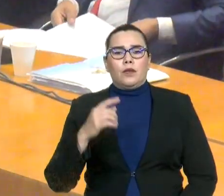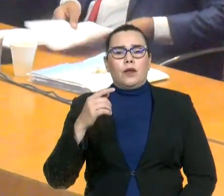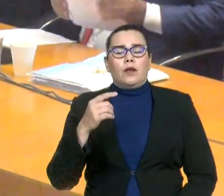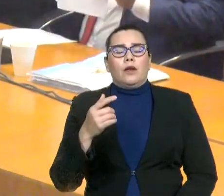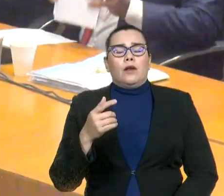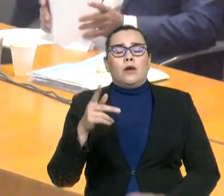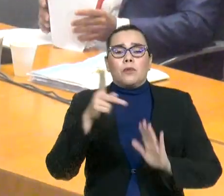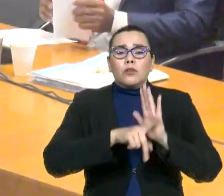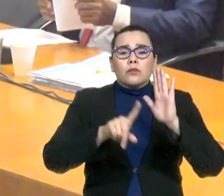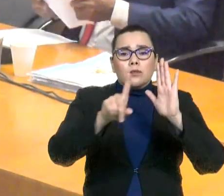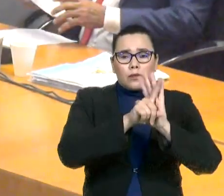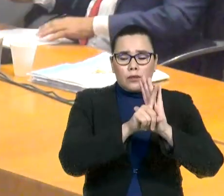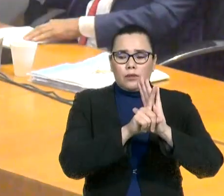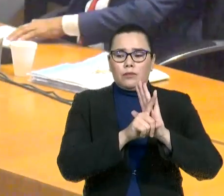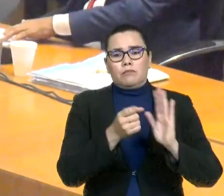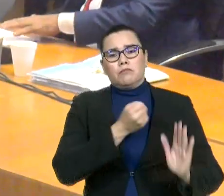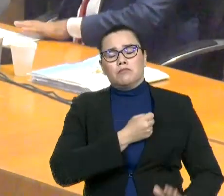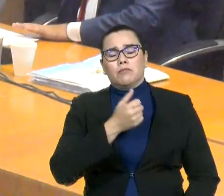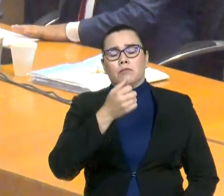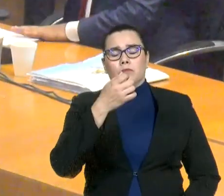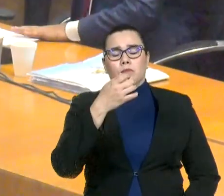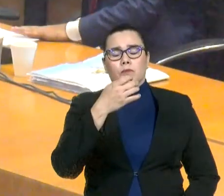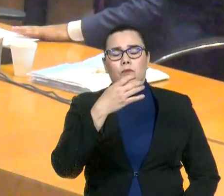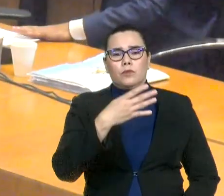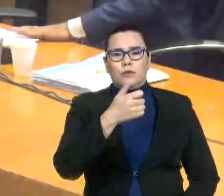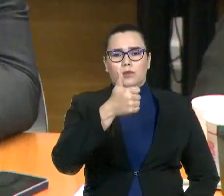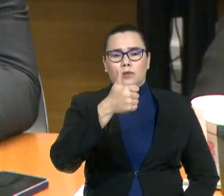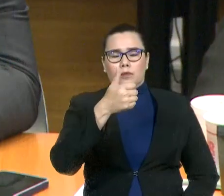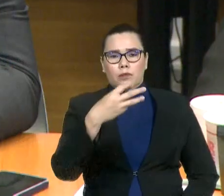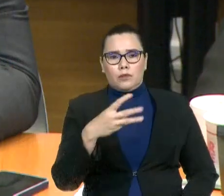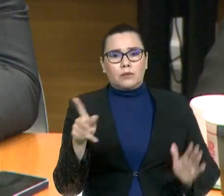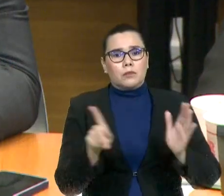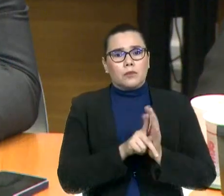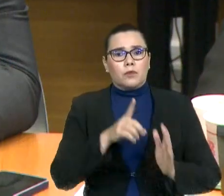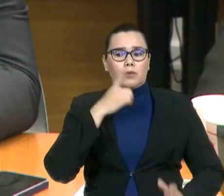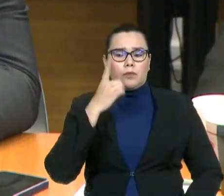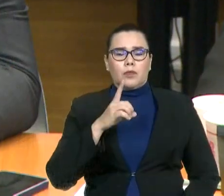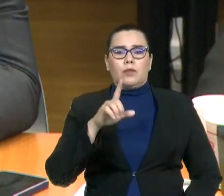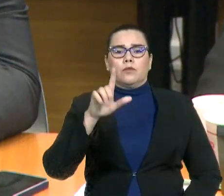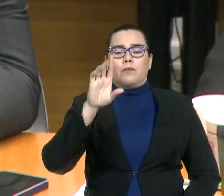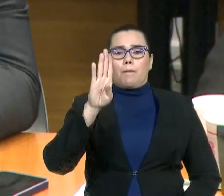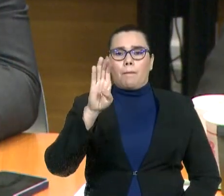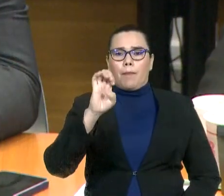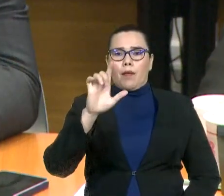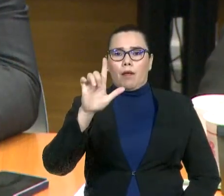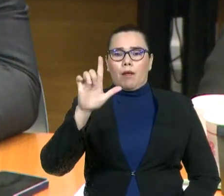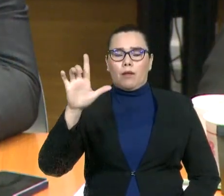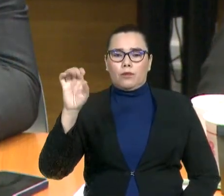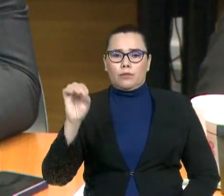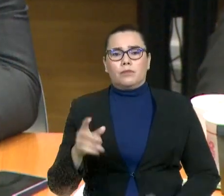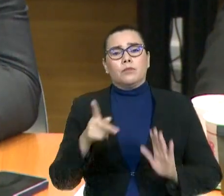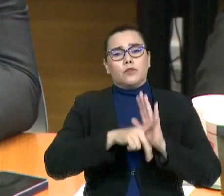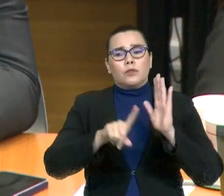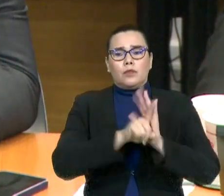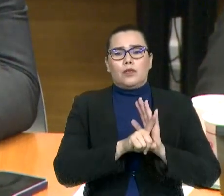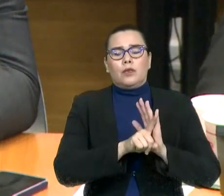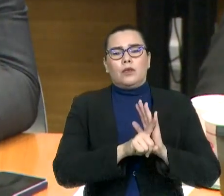Projeto de lei. Projeto de lei número 413/2023, de autoria do deputado Leandro Belo. Projeto de lei